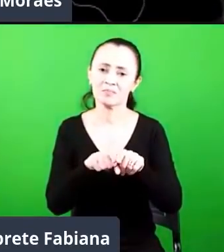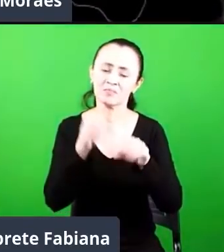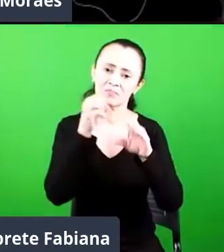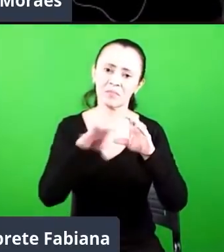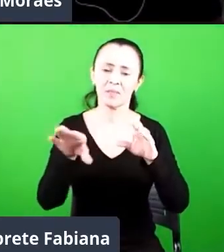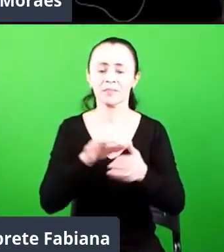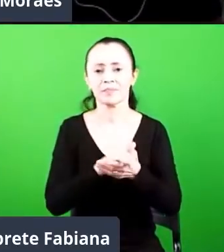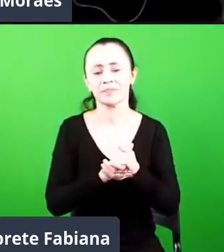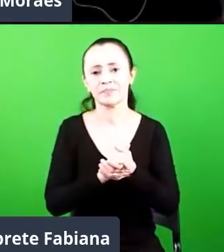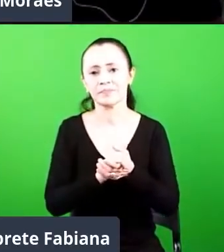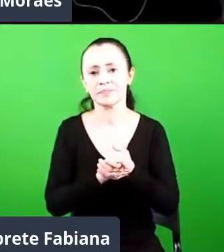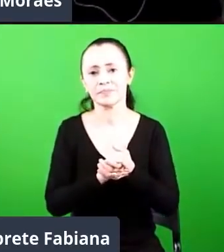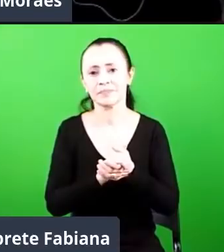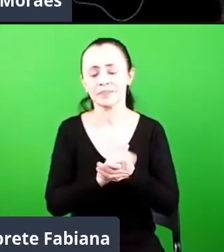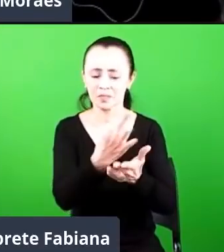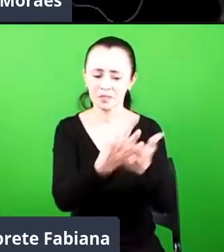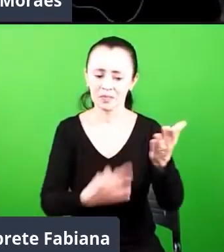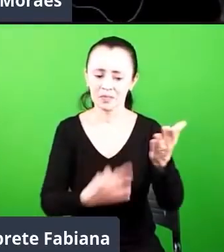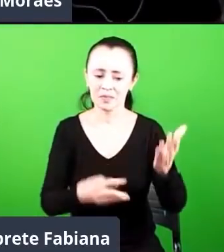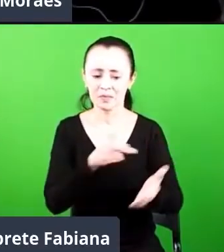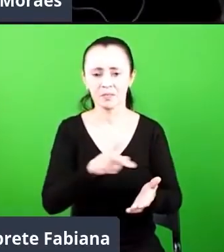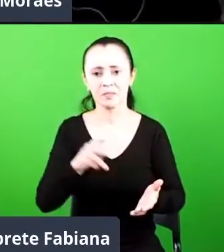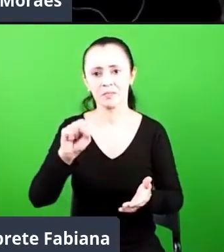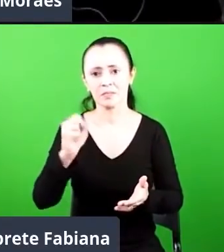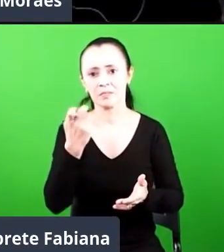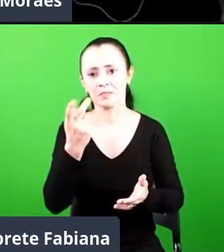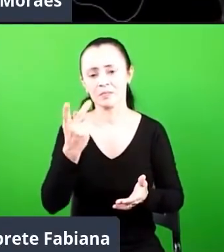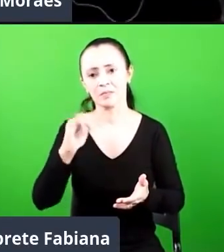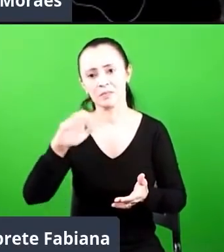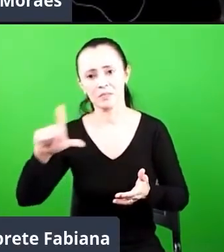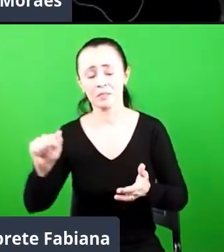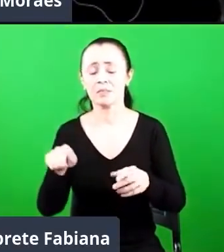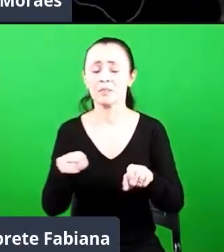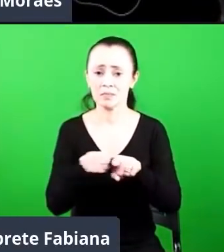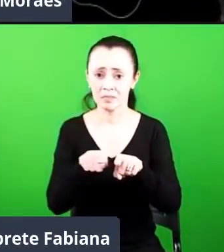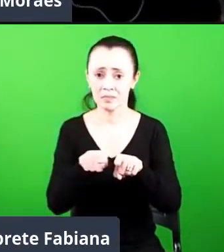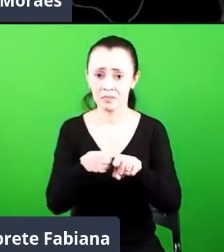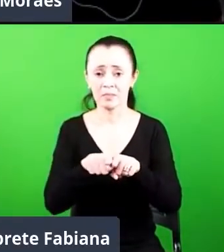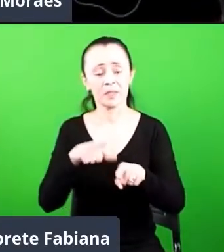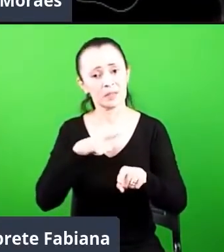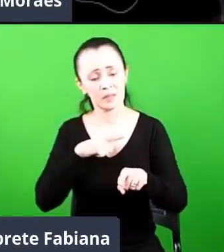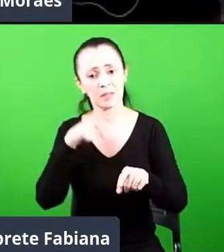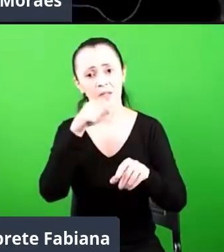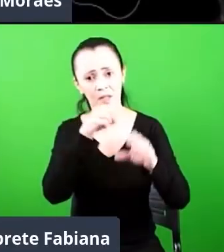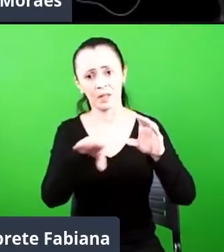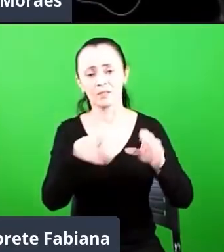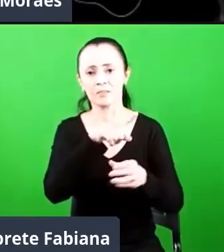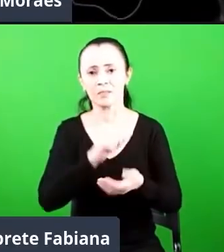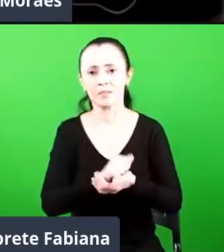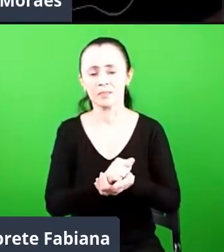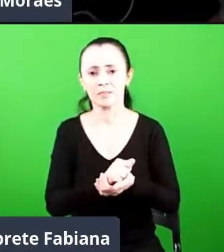referenciou na fala dela também estarão disponíveis lá no blog. Aquele professor que tiver interesse, quiser ler,